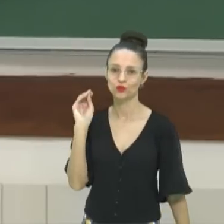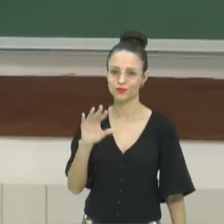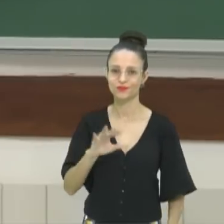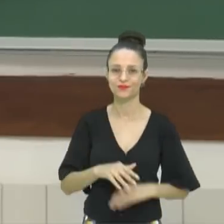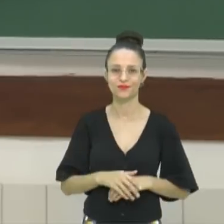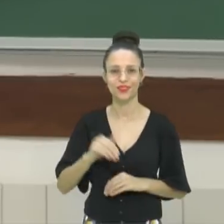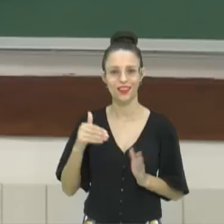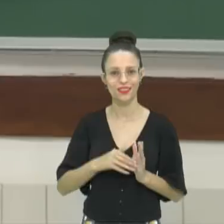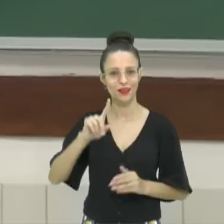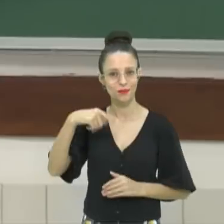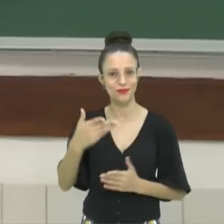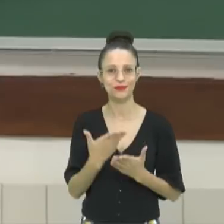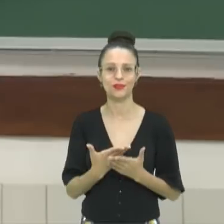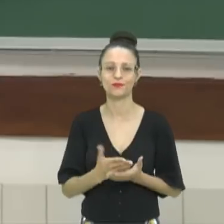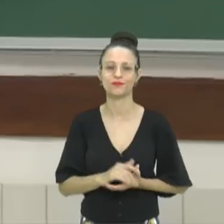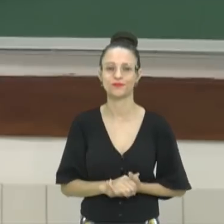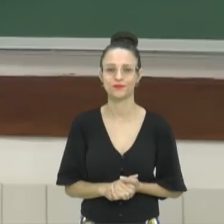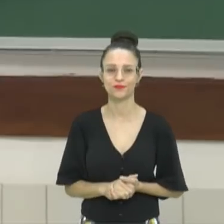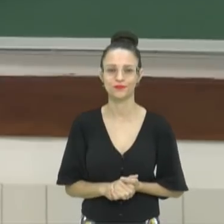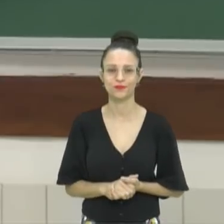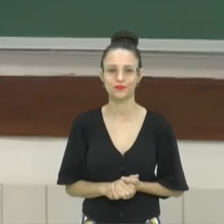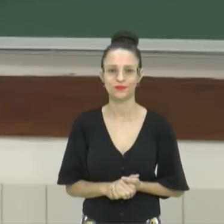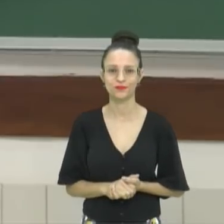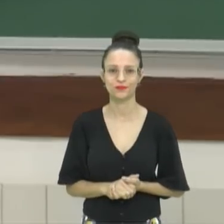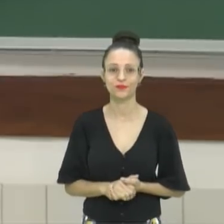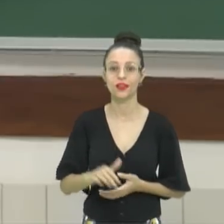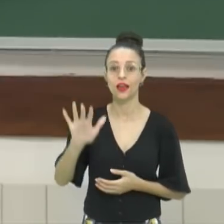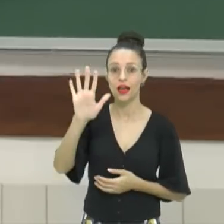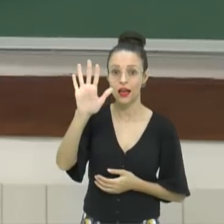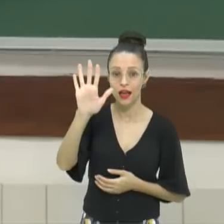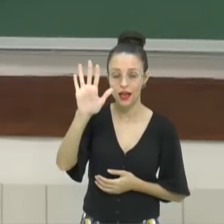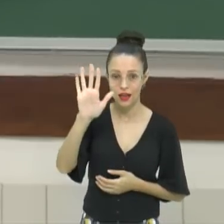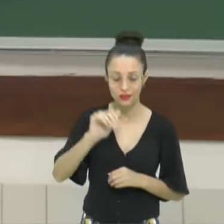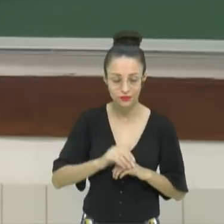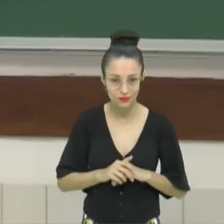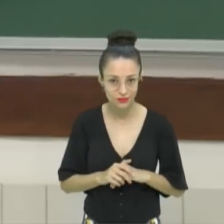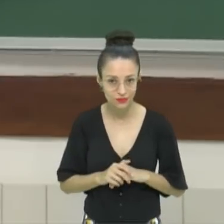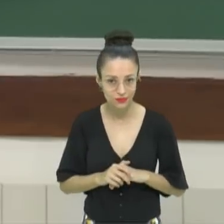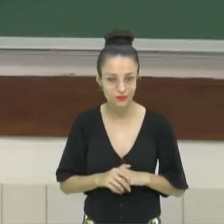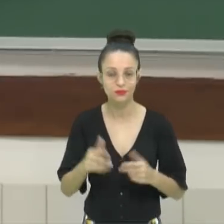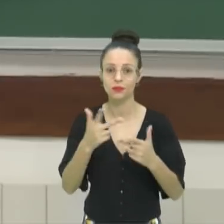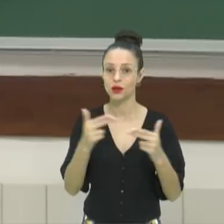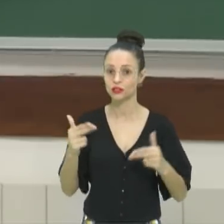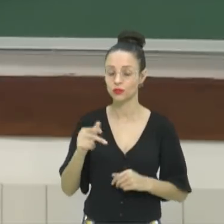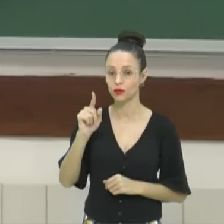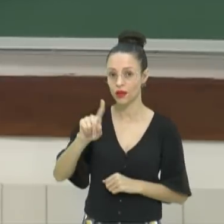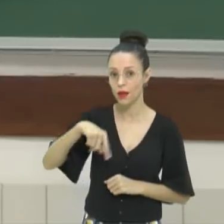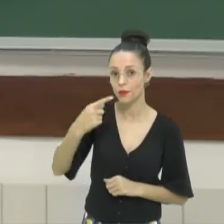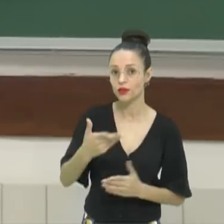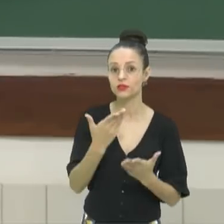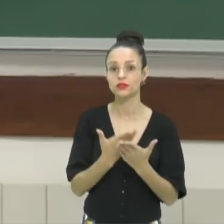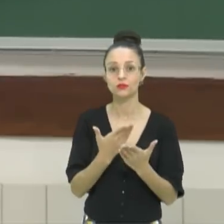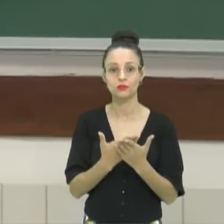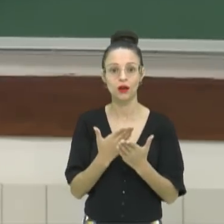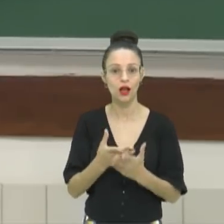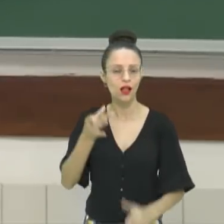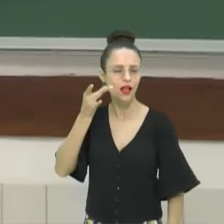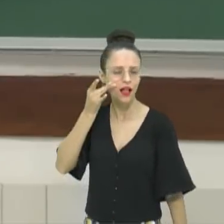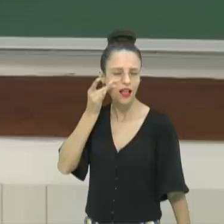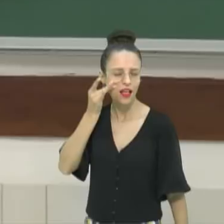prof. Até a próxima. Ah, pessoal, mais uma coisinha. Na próxima aula, nós vamos fazer aula ao